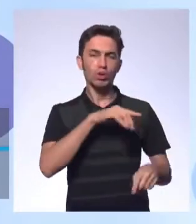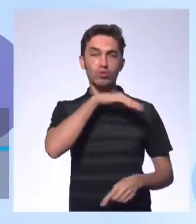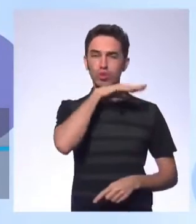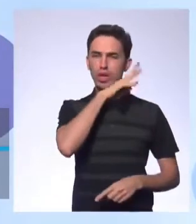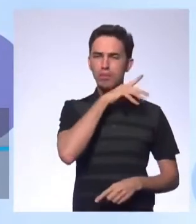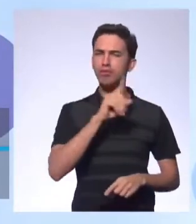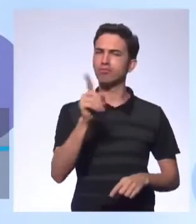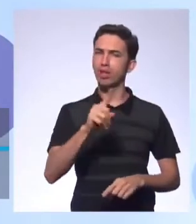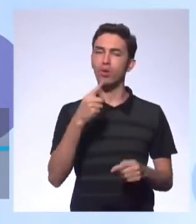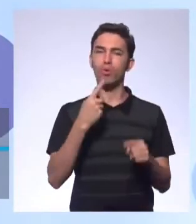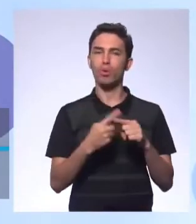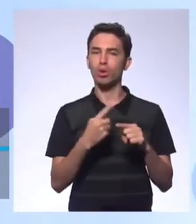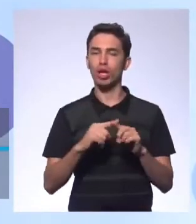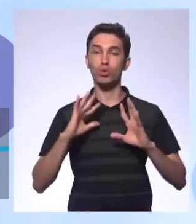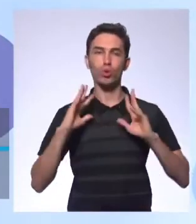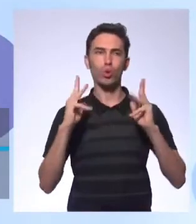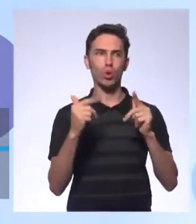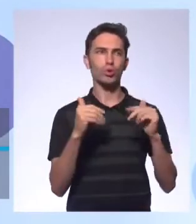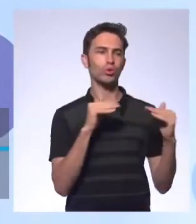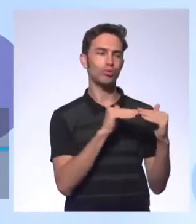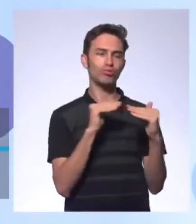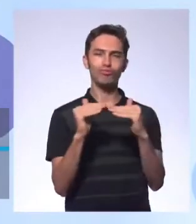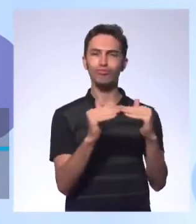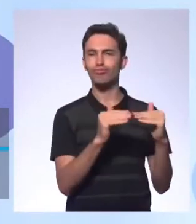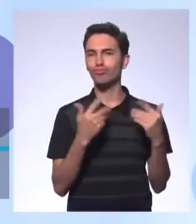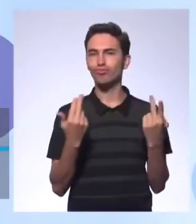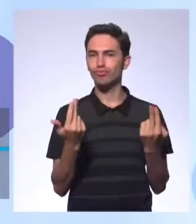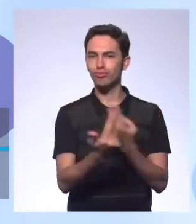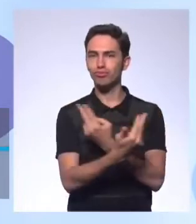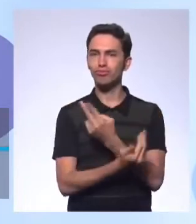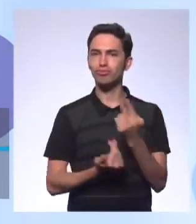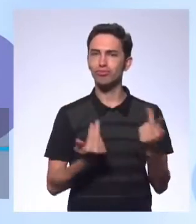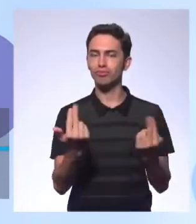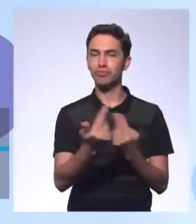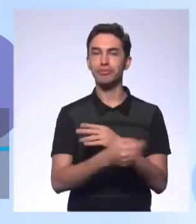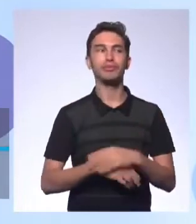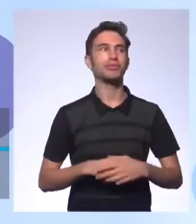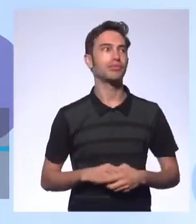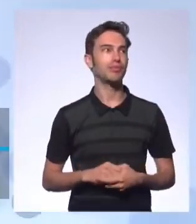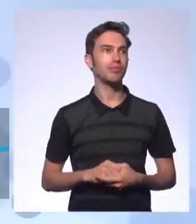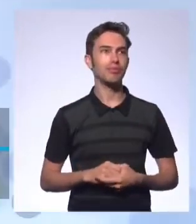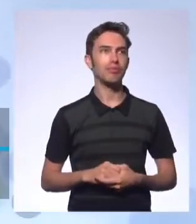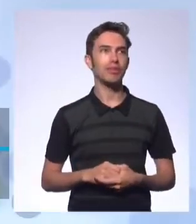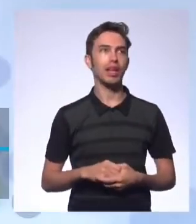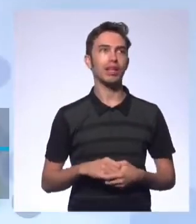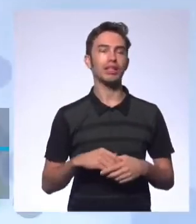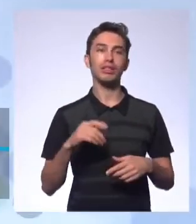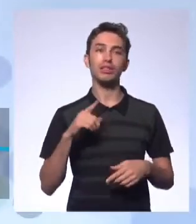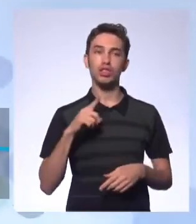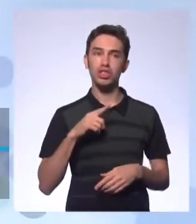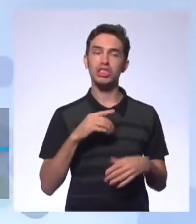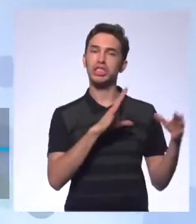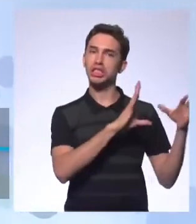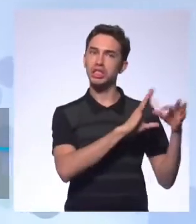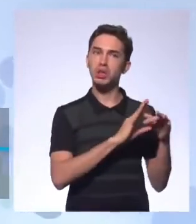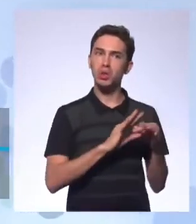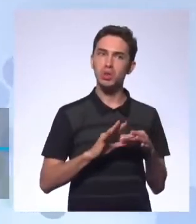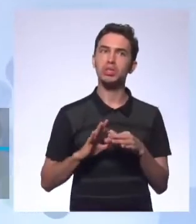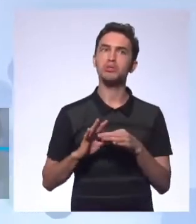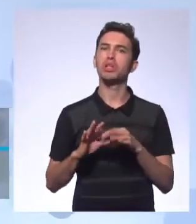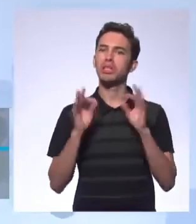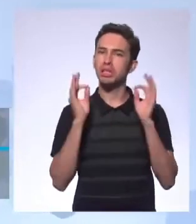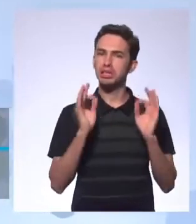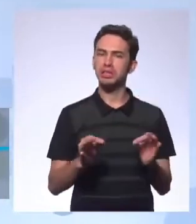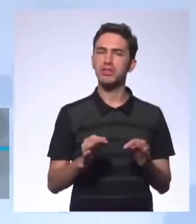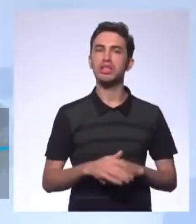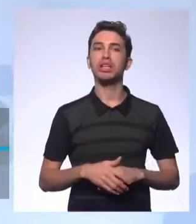nós somos semelhantes, ok? Então, bem legal aí, tinha-se que contextualizar mesmo,